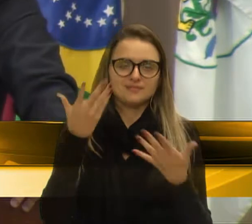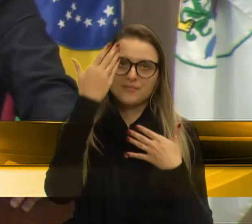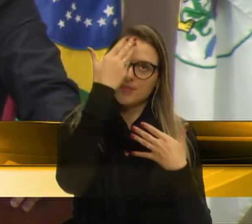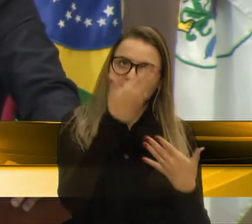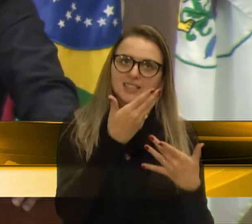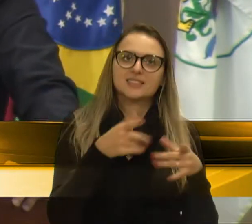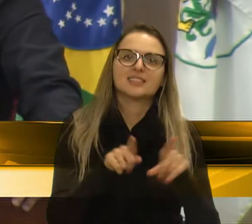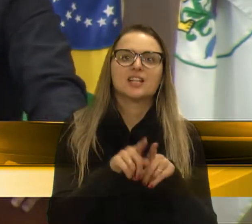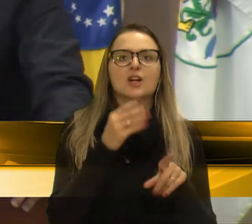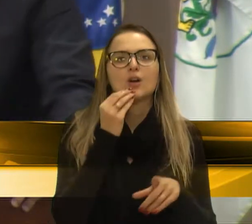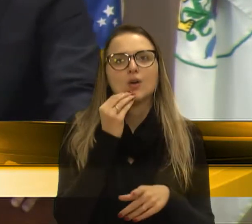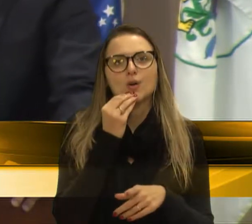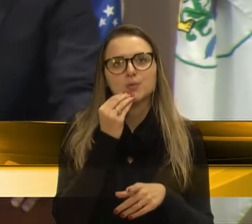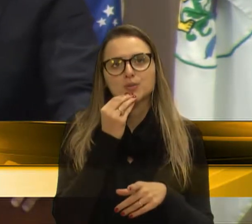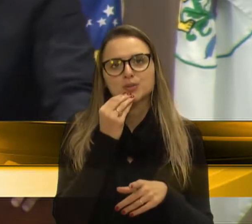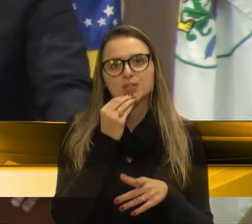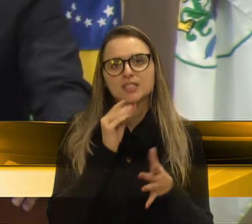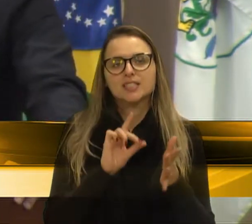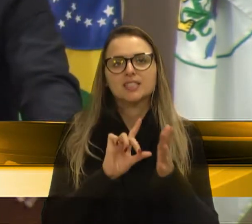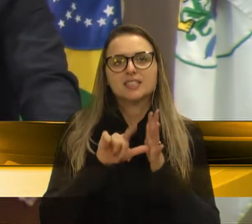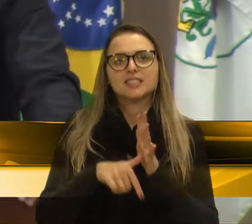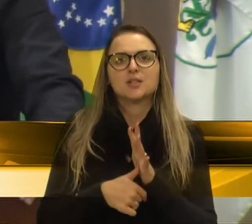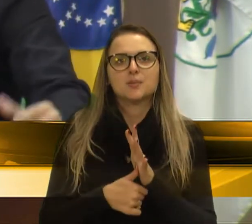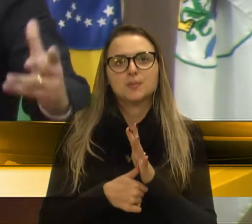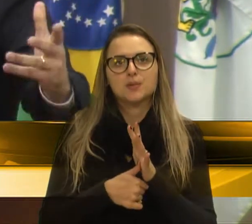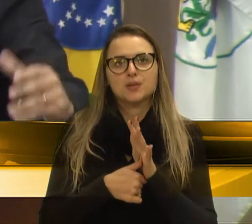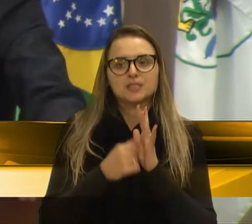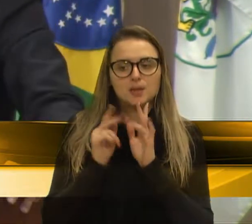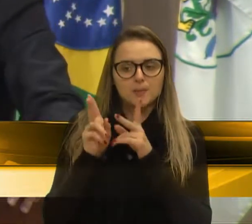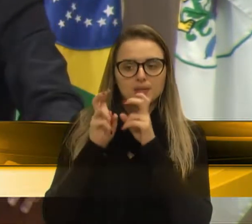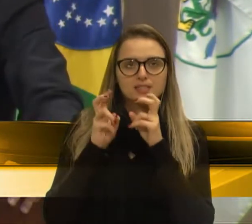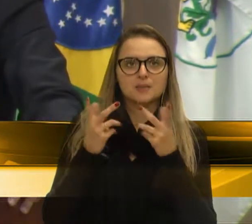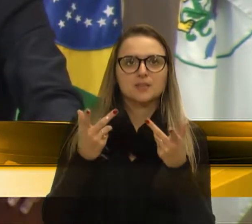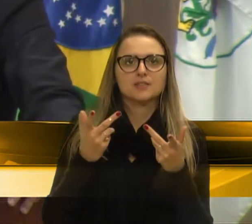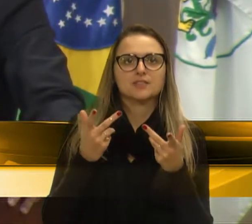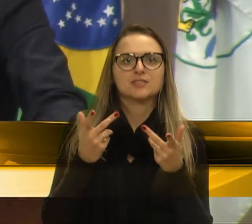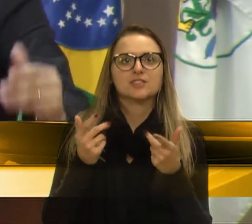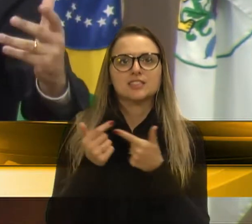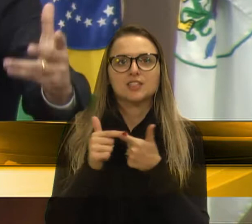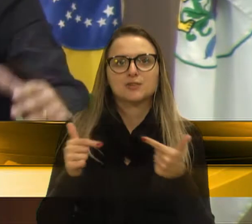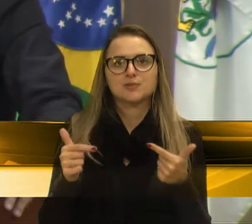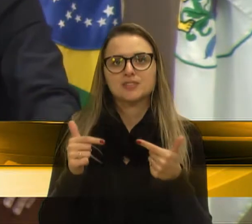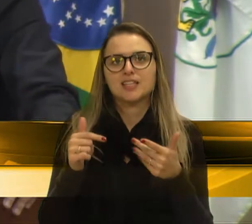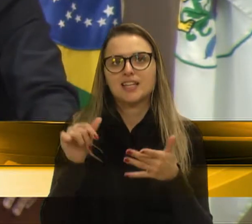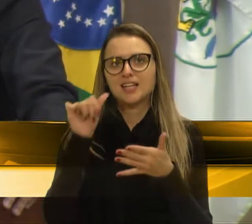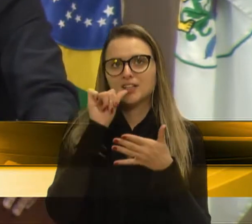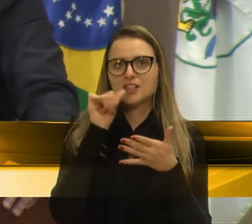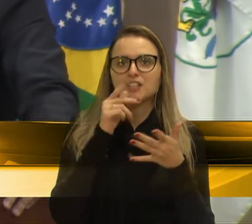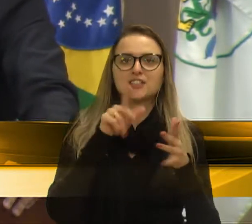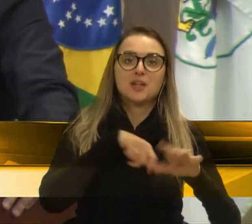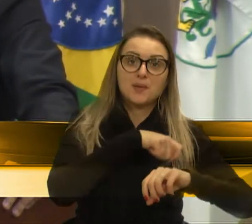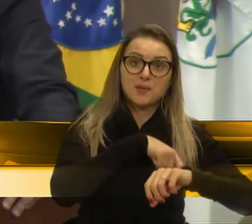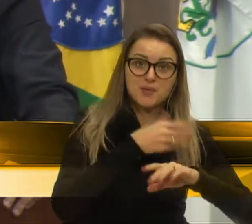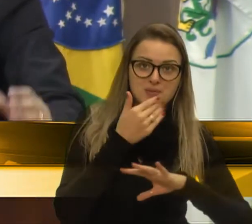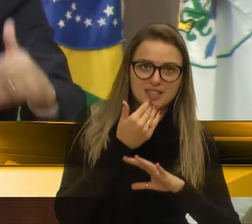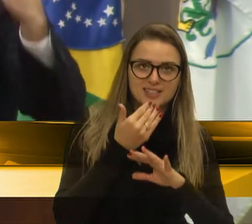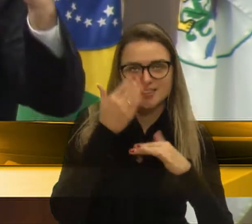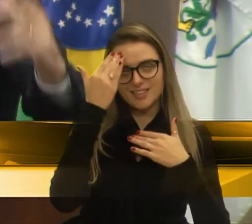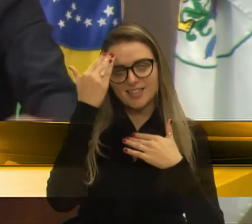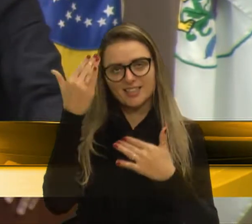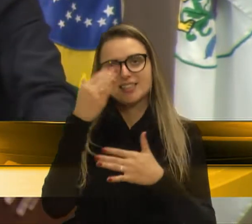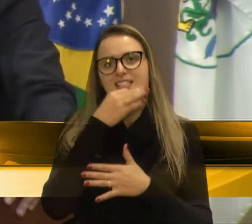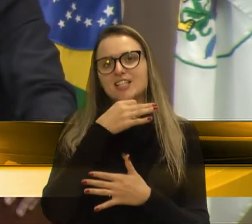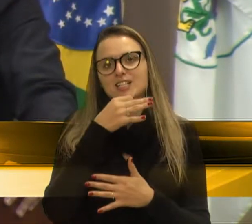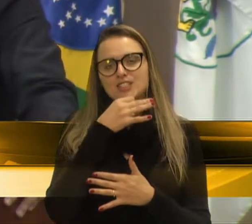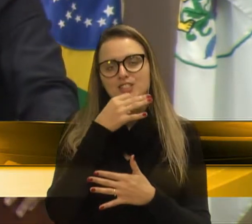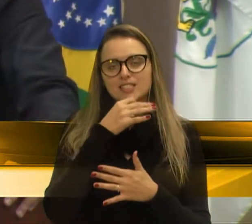obviamente, depois da percepção da ausência de happy hour, da comida farta, agradecer Caxias, que me deu muito